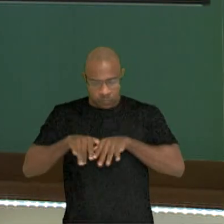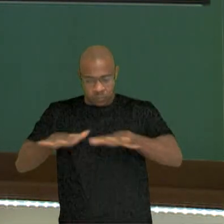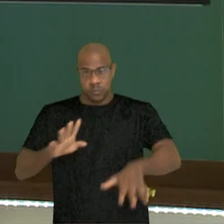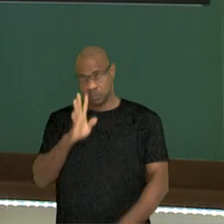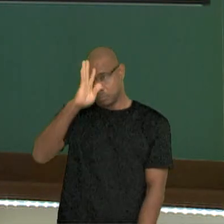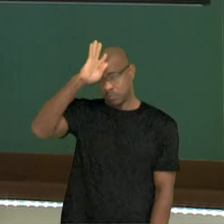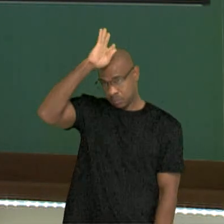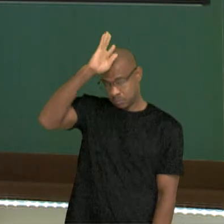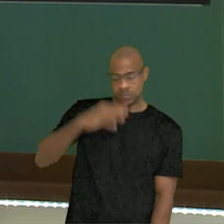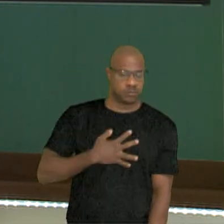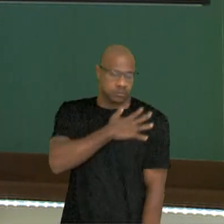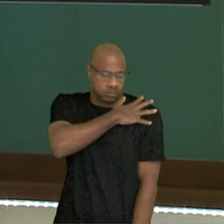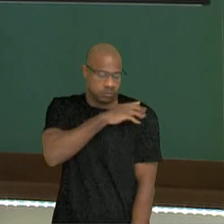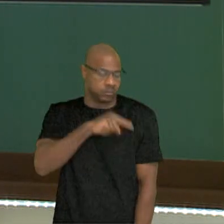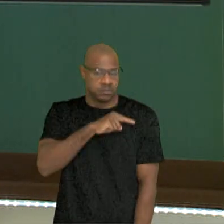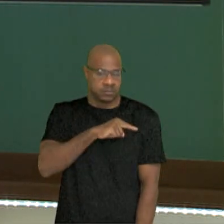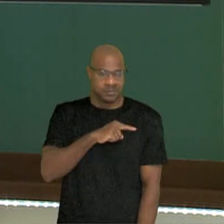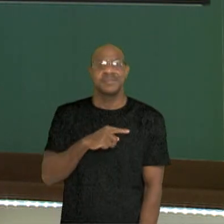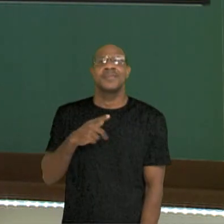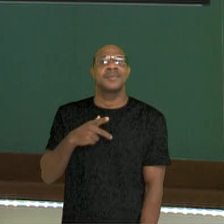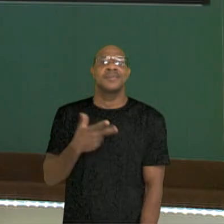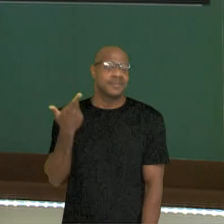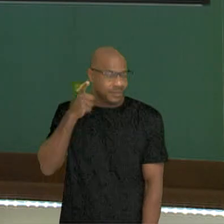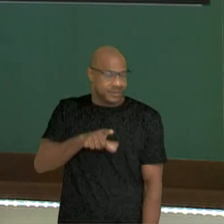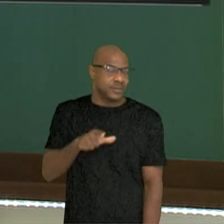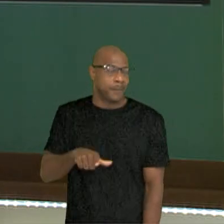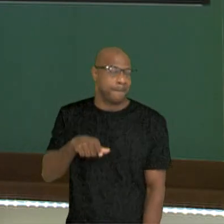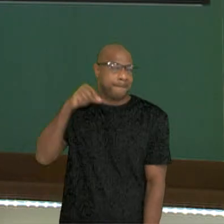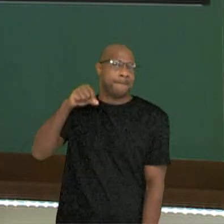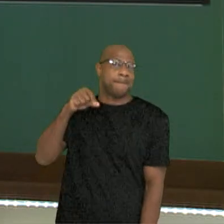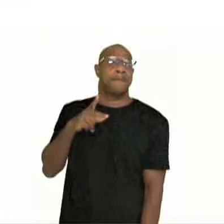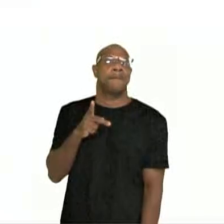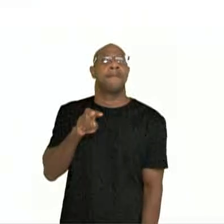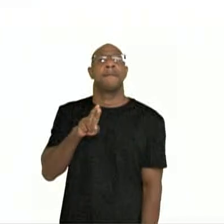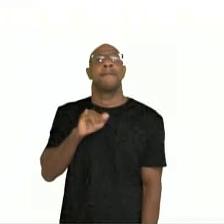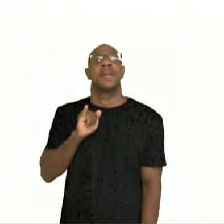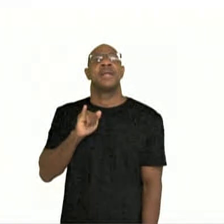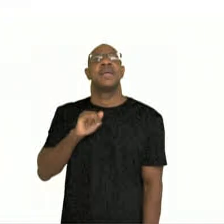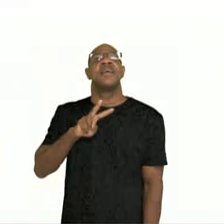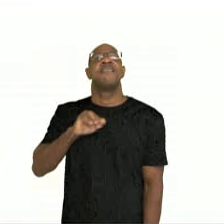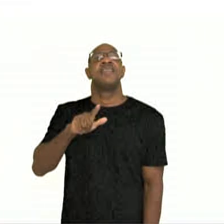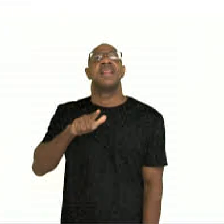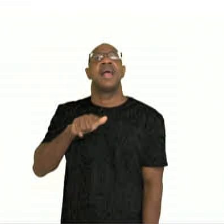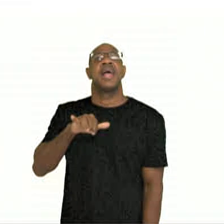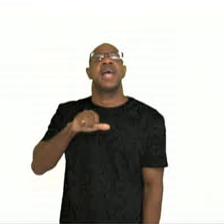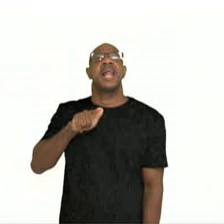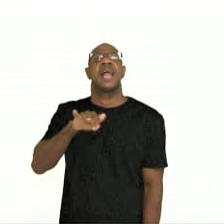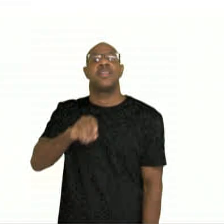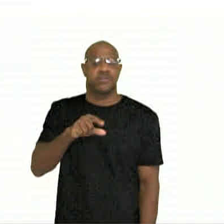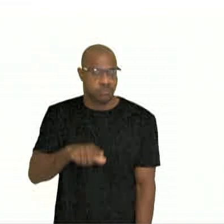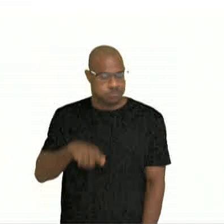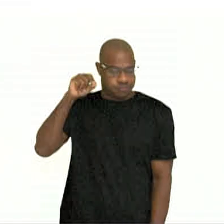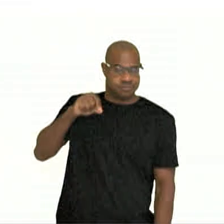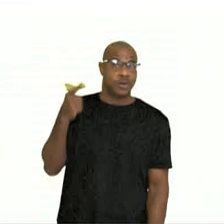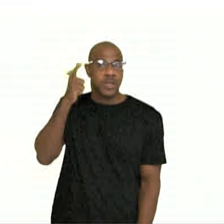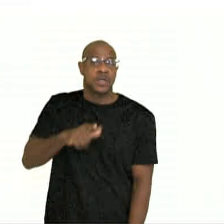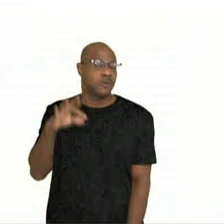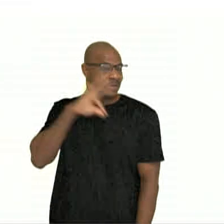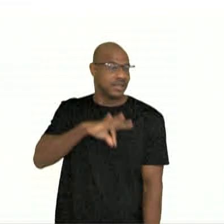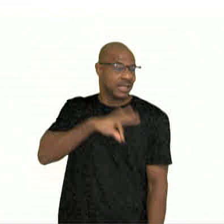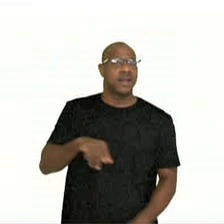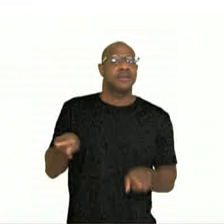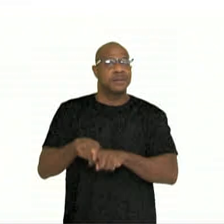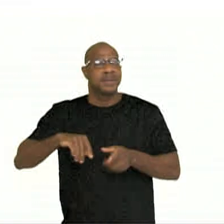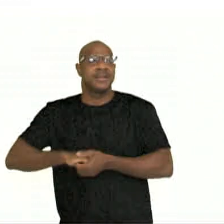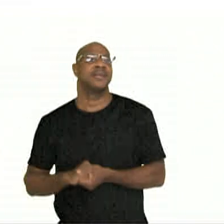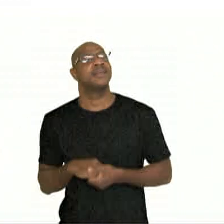romano, os militares eles ganham cada vez mais prestígio, né? E o exército ele vai passar a ser profissionalizado, recebendo salários, né?